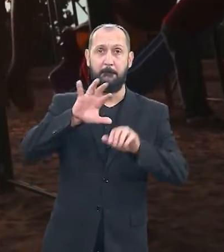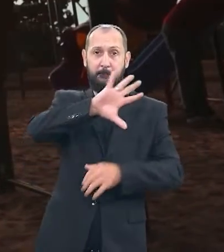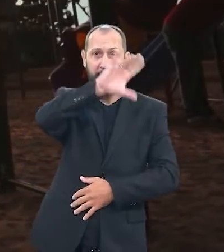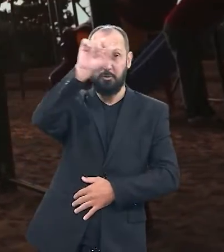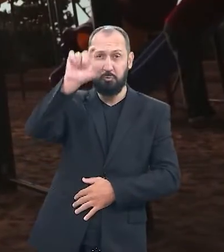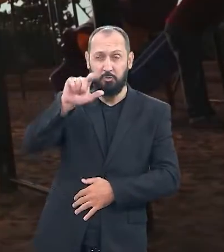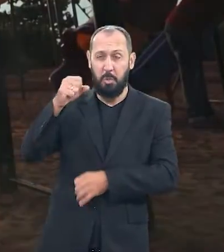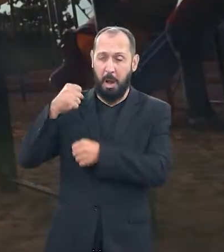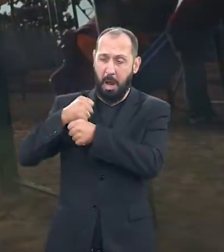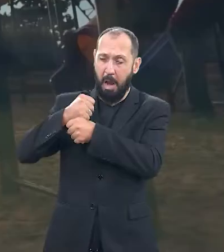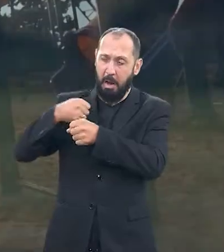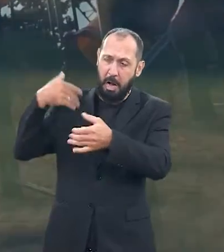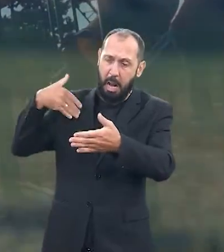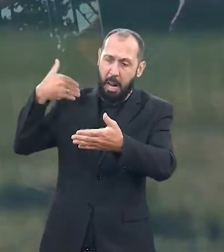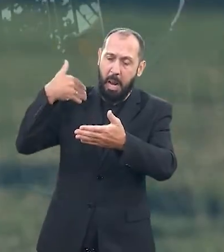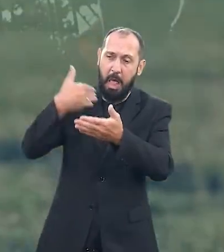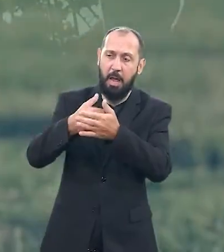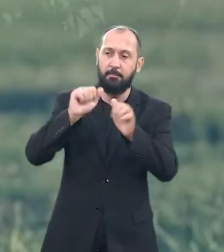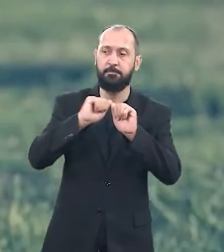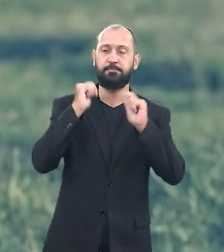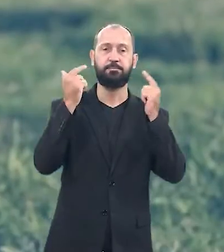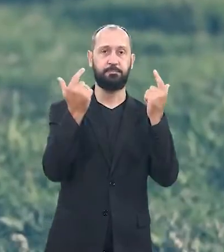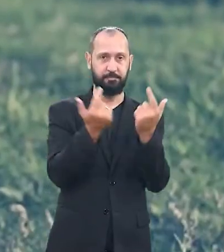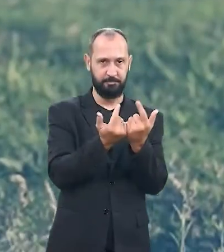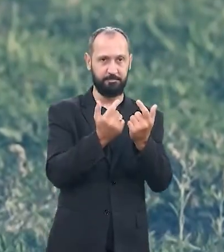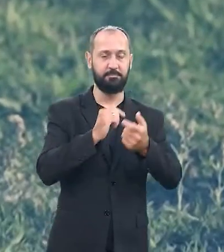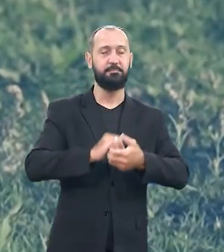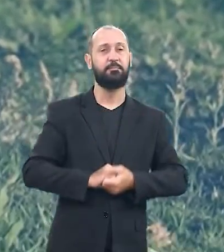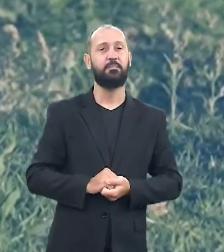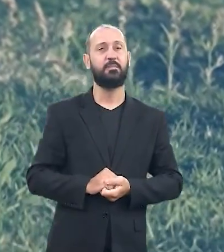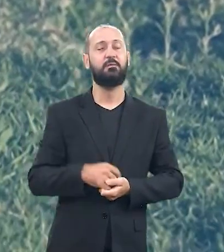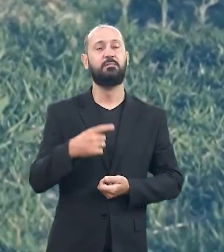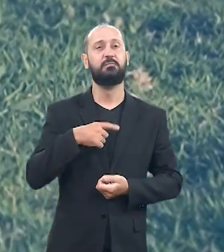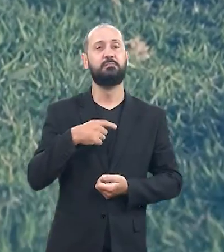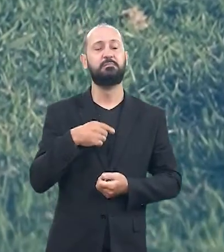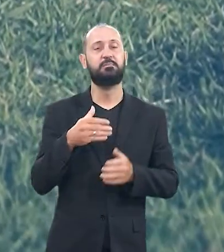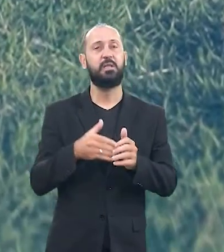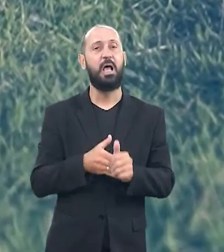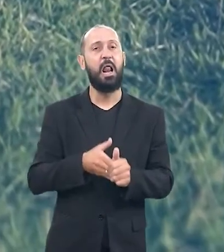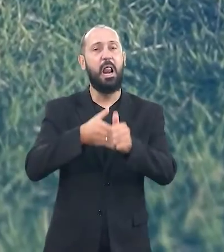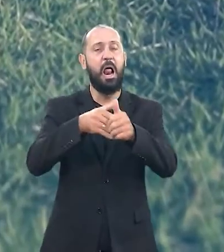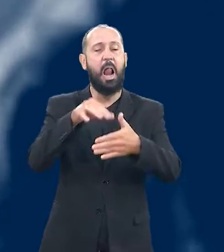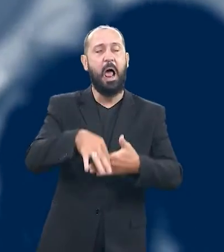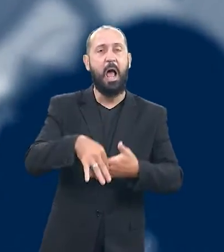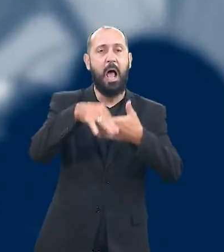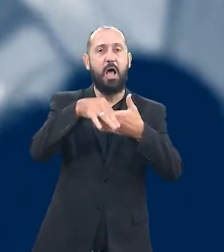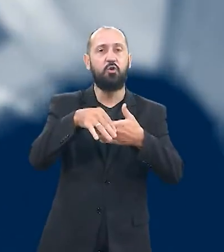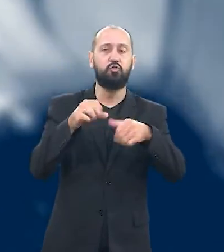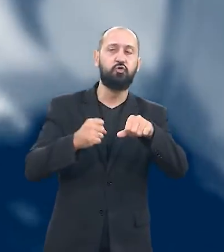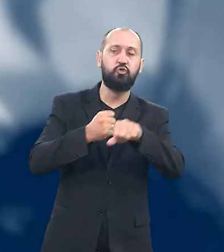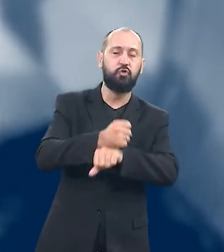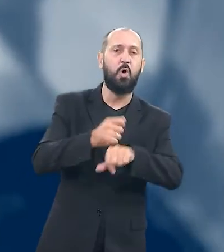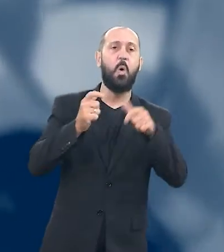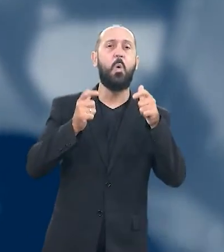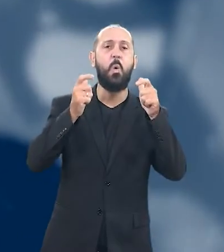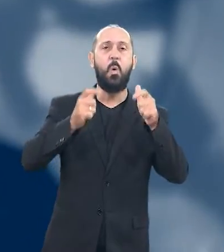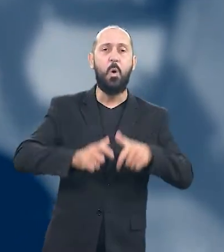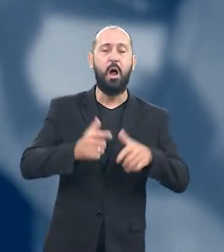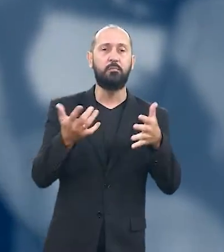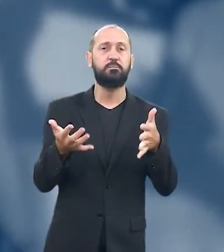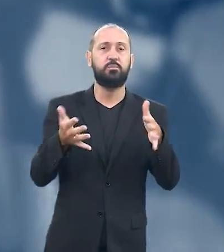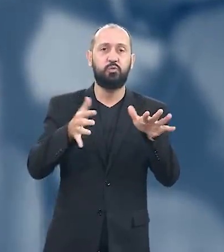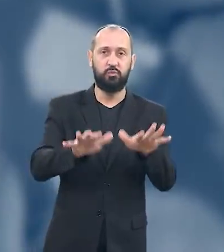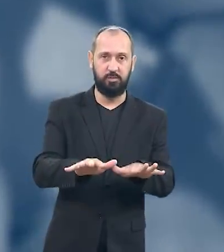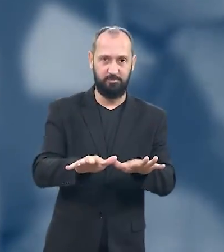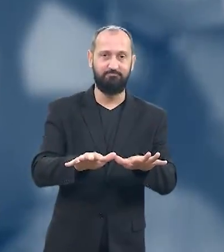Mato Grosso do Sul, por meio da Assembleia Legislativa, tem liderado esforços para criar um